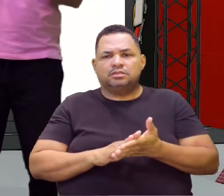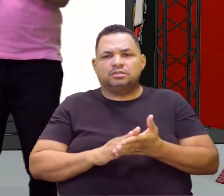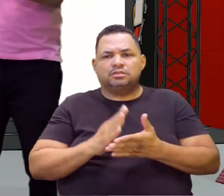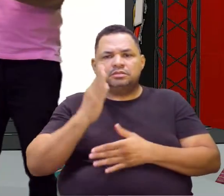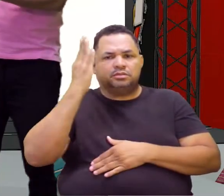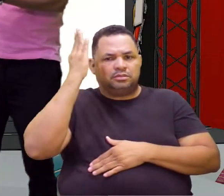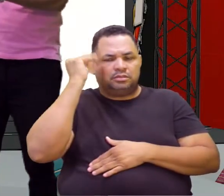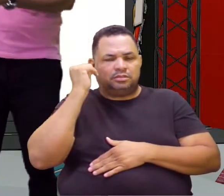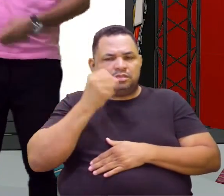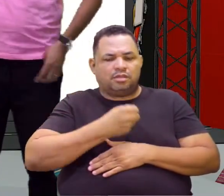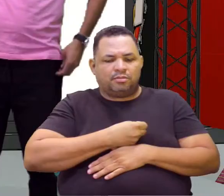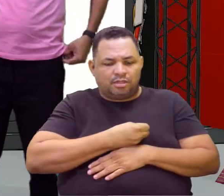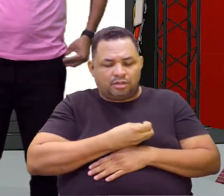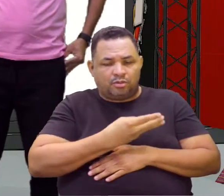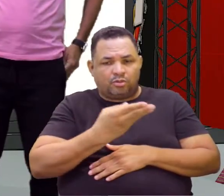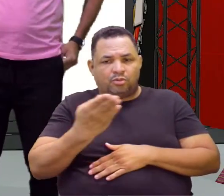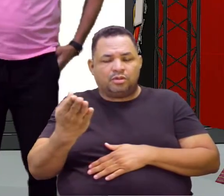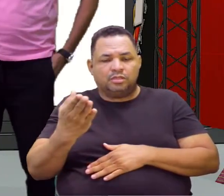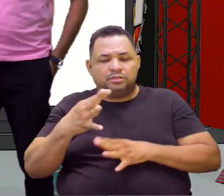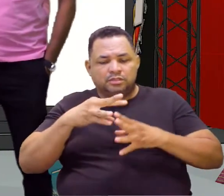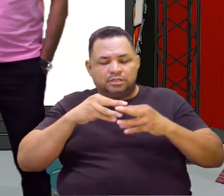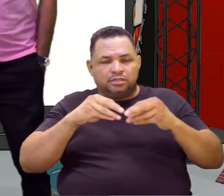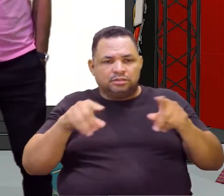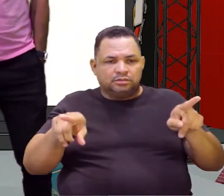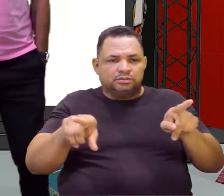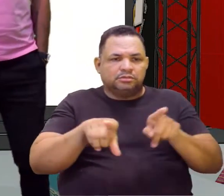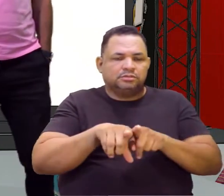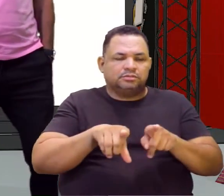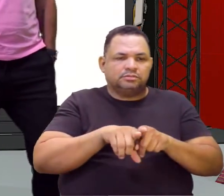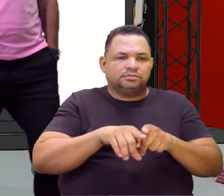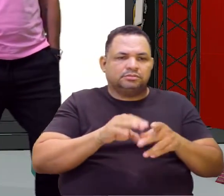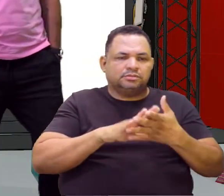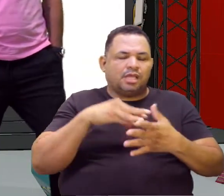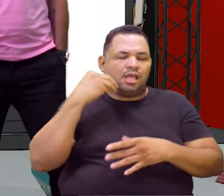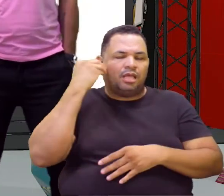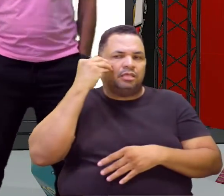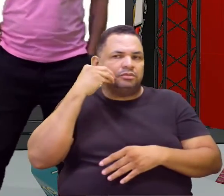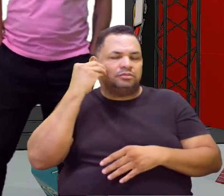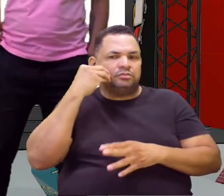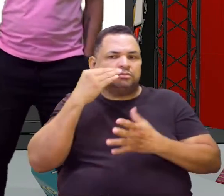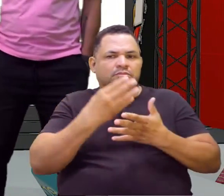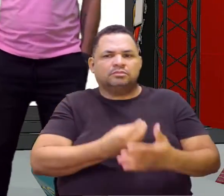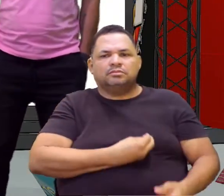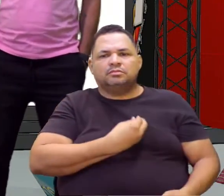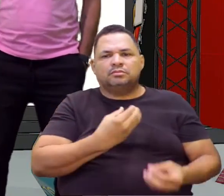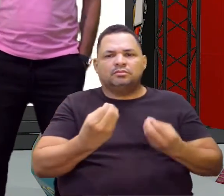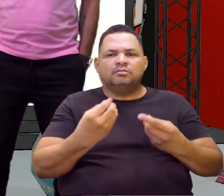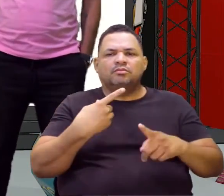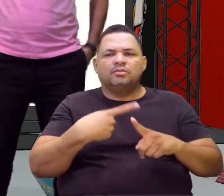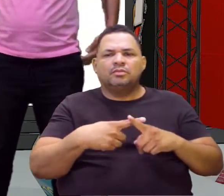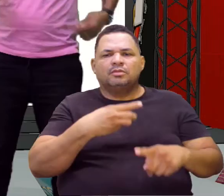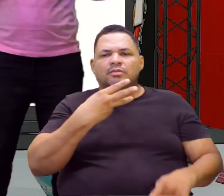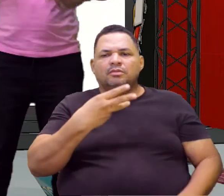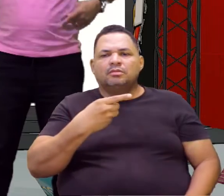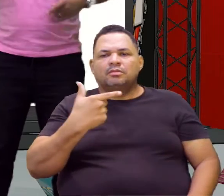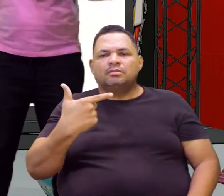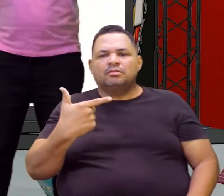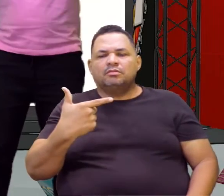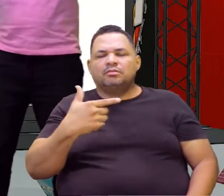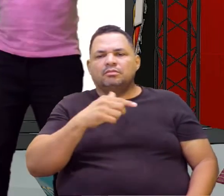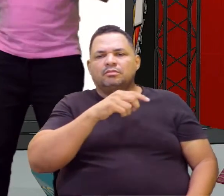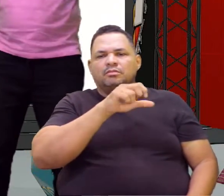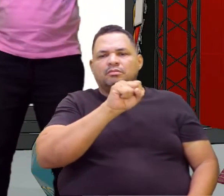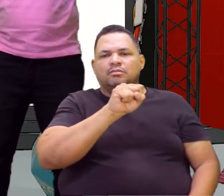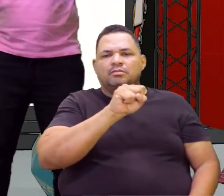Muitos nem tiveram muitos estudos, mas tem na prática a experiência de vida, né? Na prática. Aí tu fica assim, mas por que dá 32? Não, porque